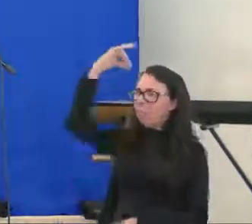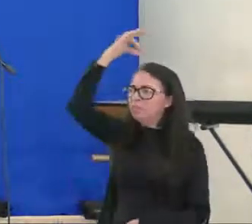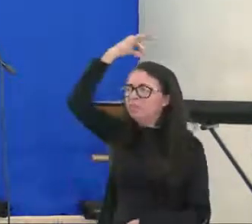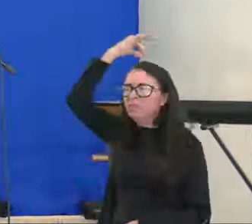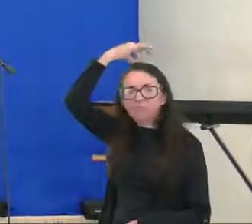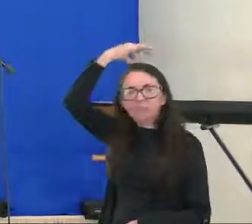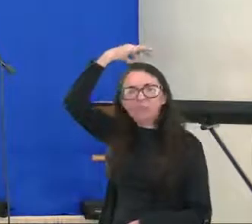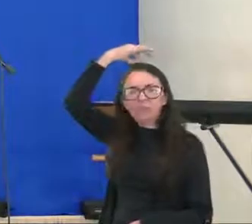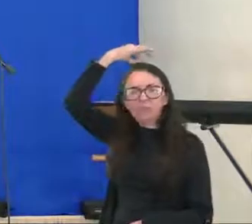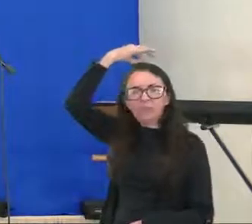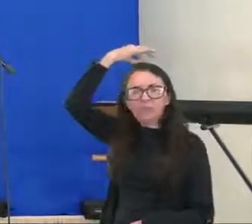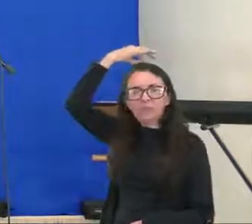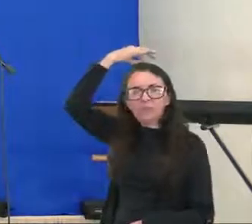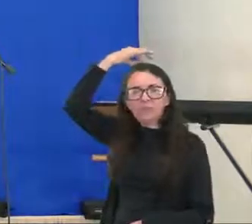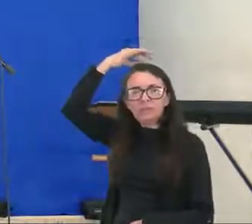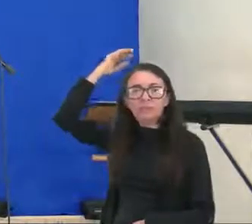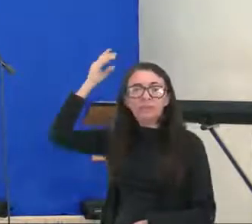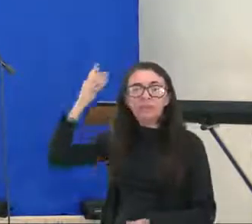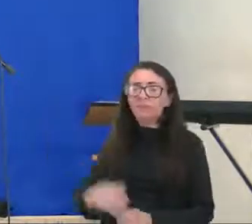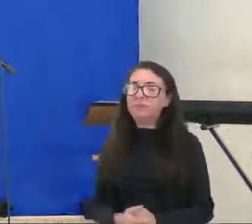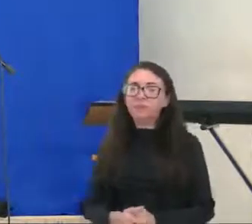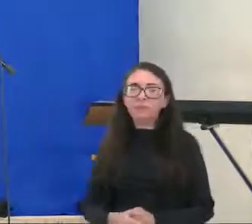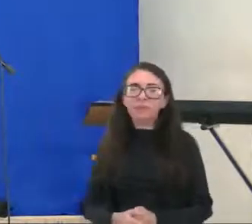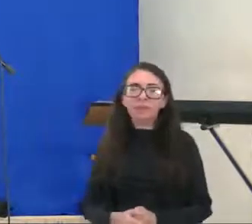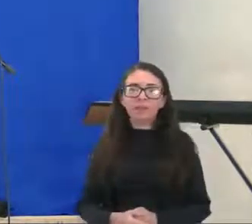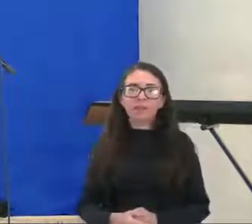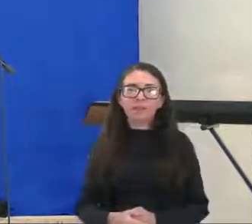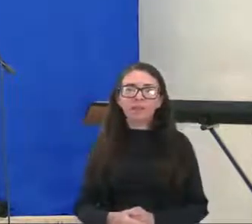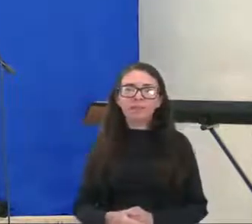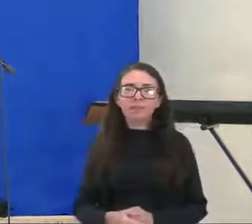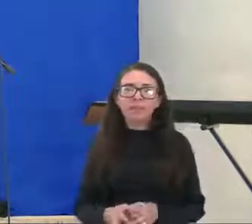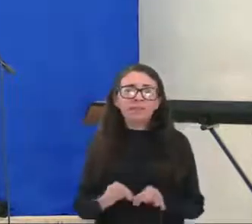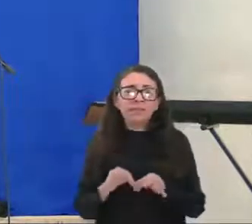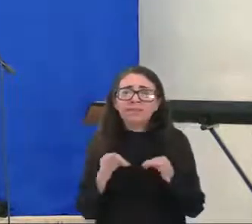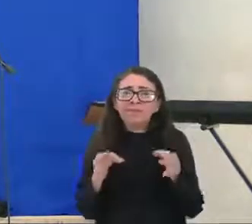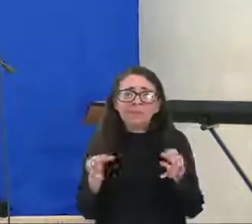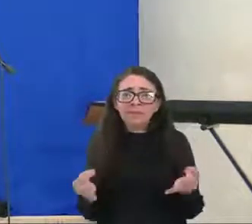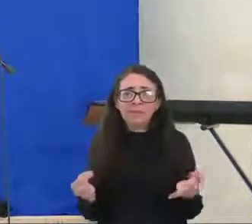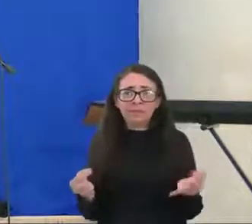abençoados e capacitados por Deus, porque eles realizavam coisas com sabedoria,